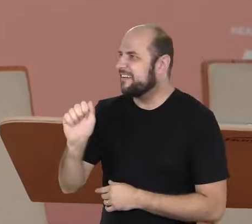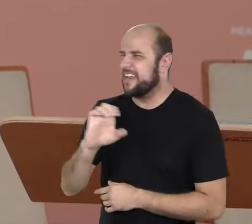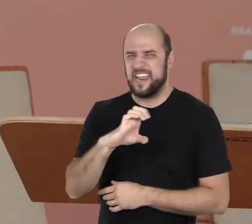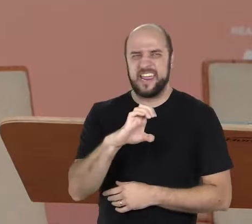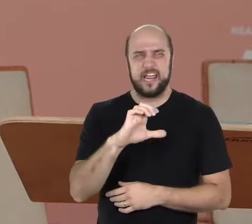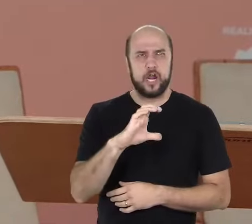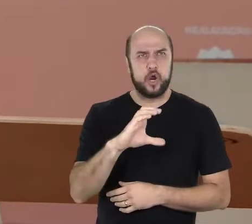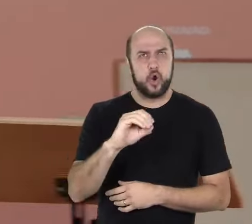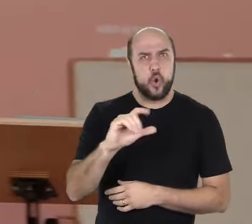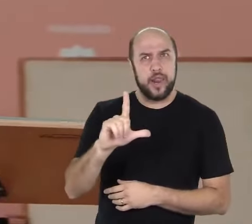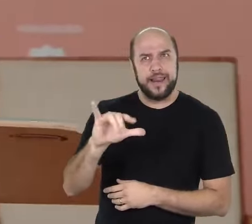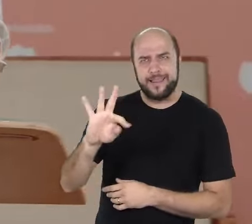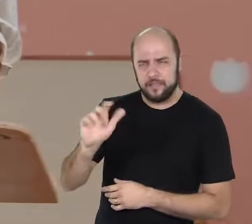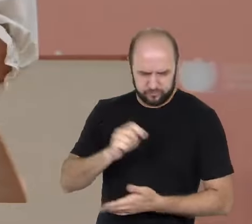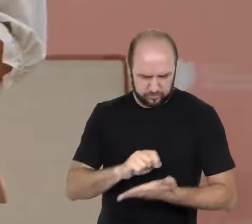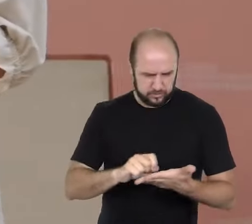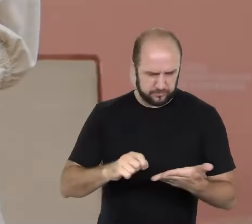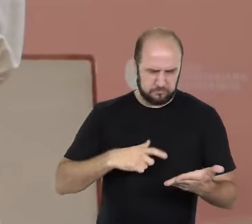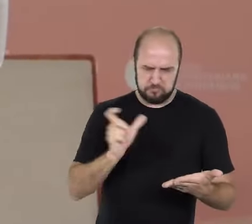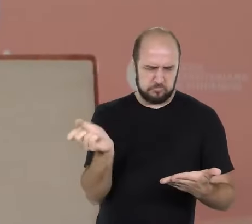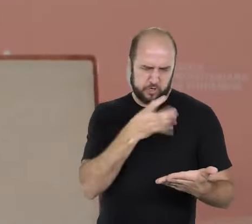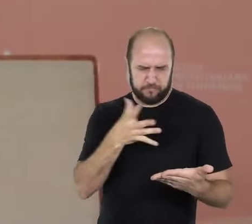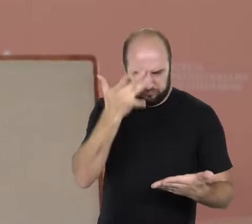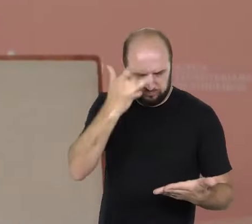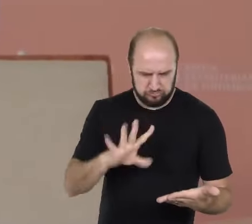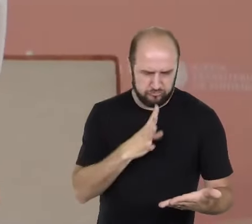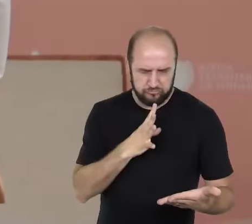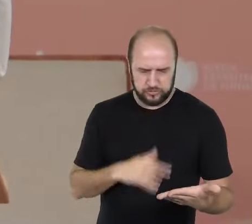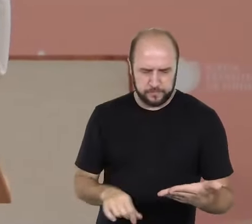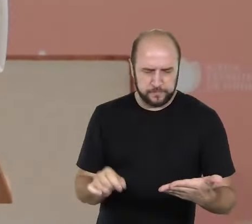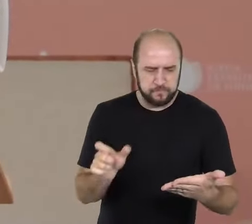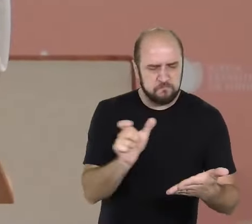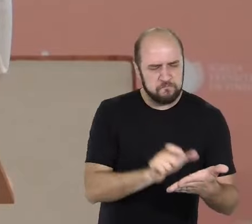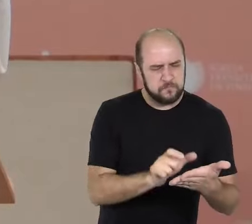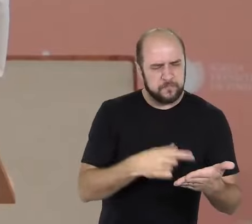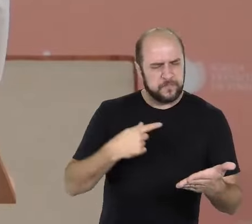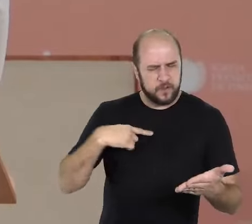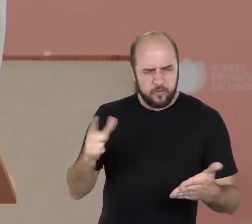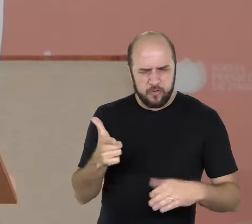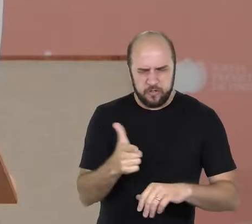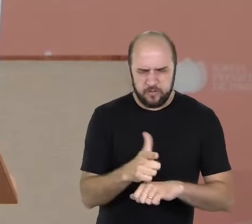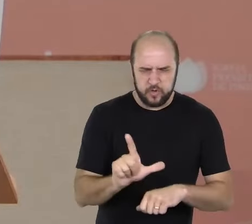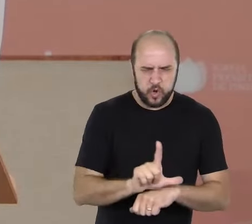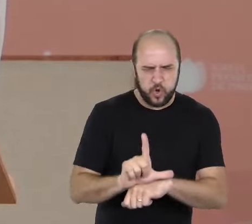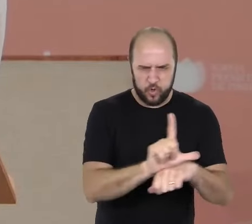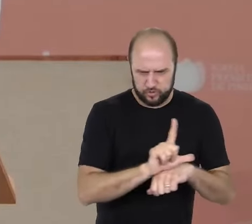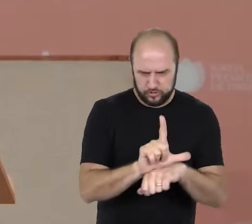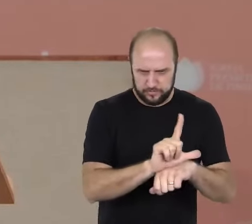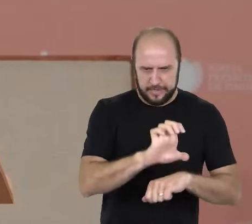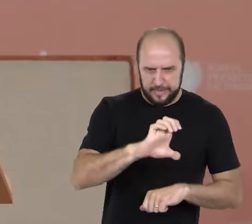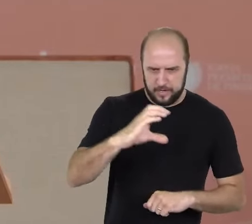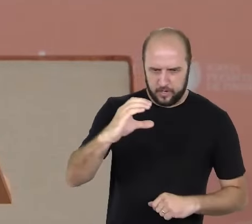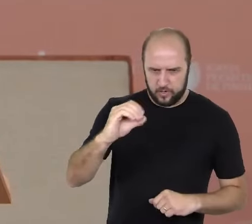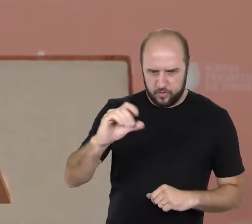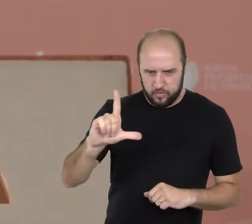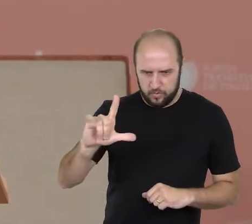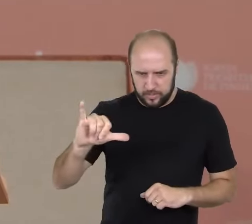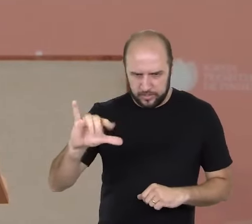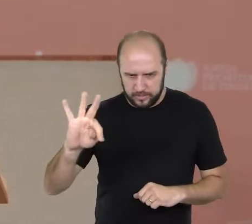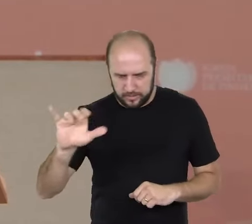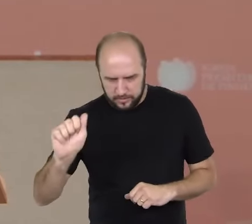Ecolita? Anotei, ecolita. Falei, Jesus, e se eu montar uma loja que chama Ecolita? Mas vou vender o que nessa